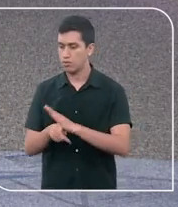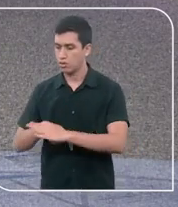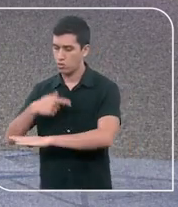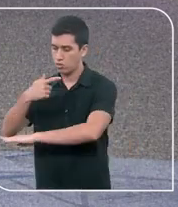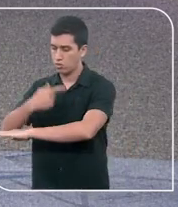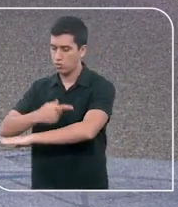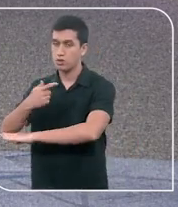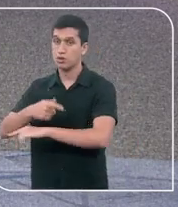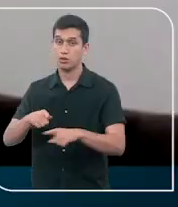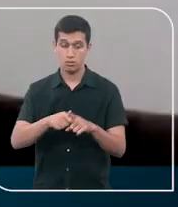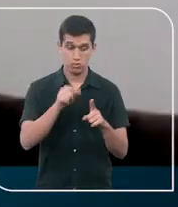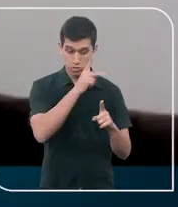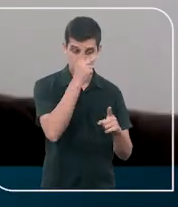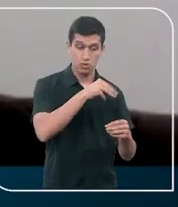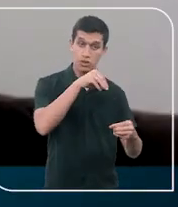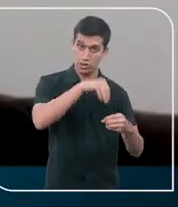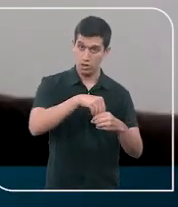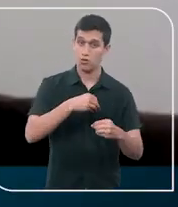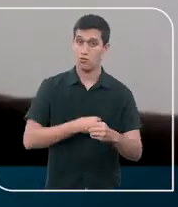Andréa Resch.